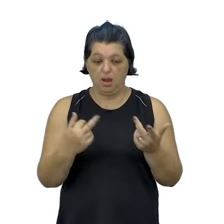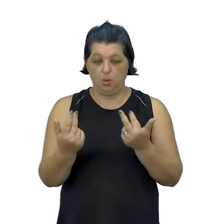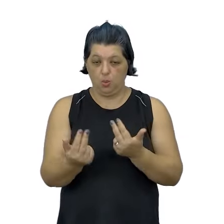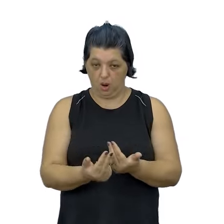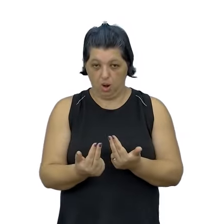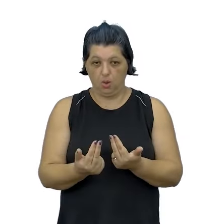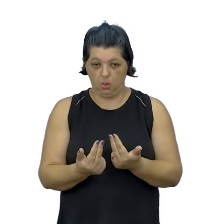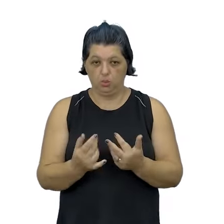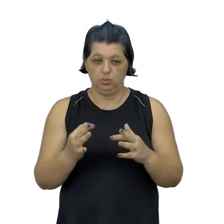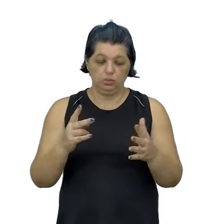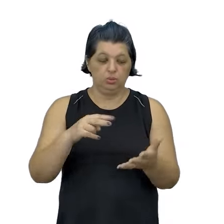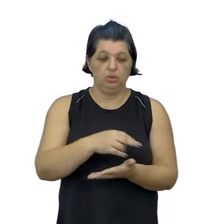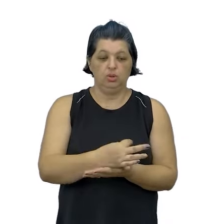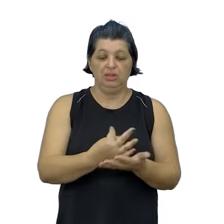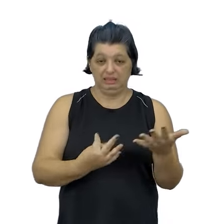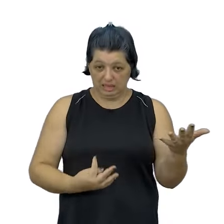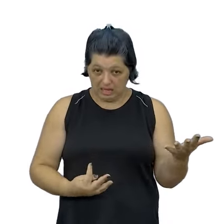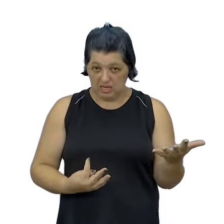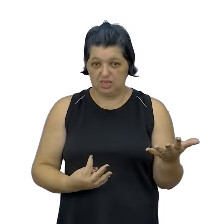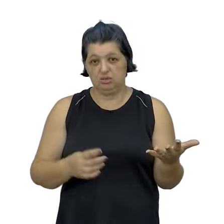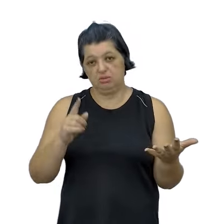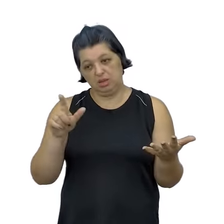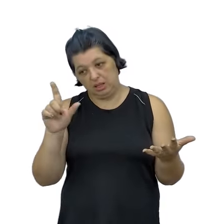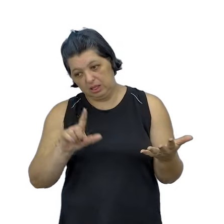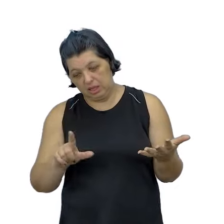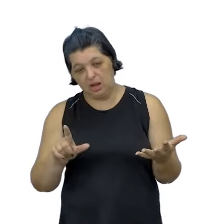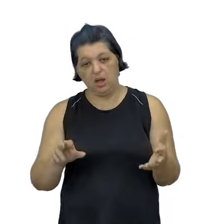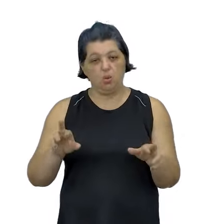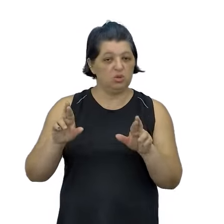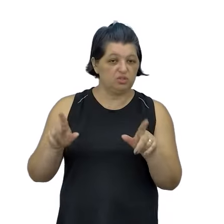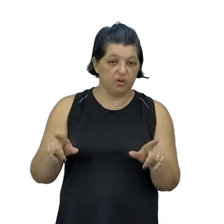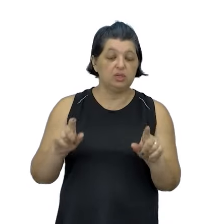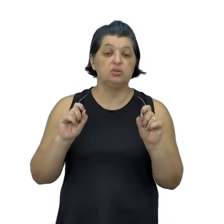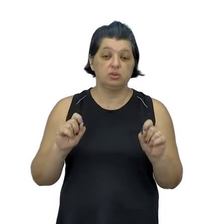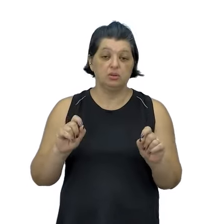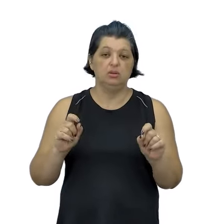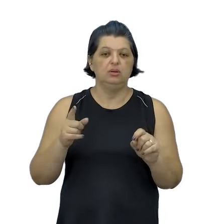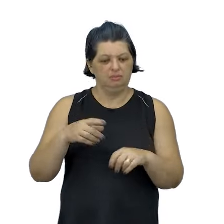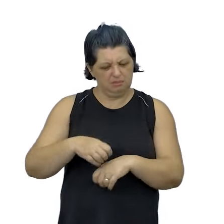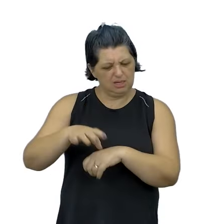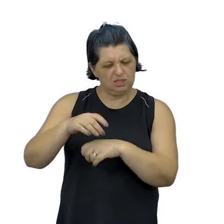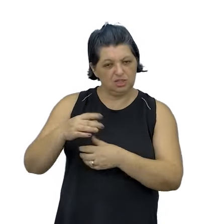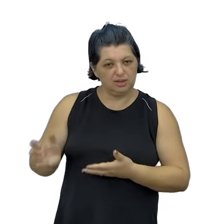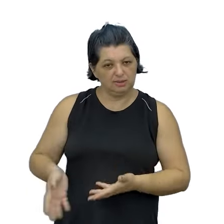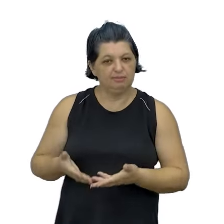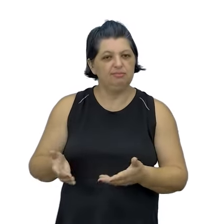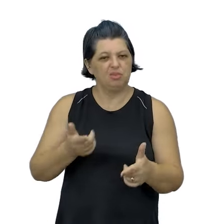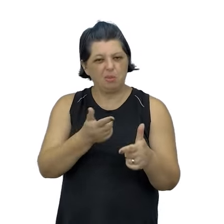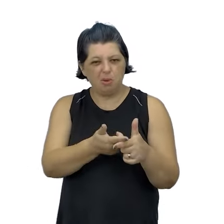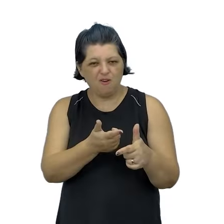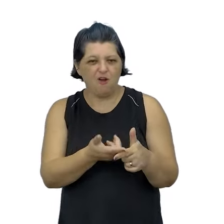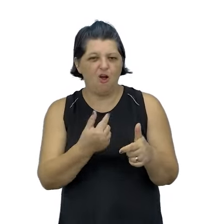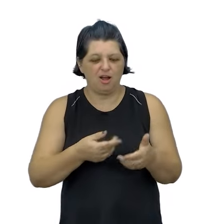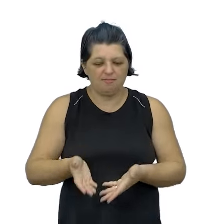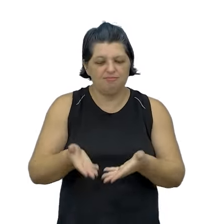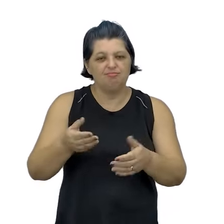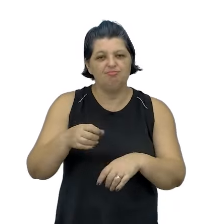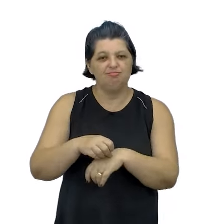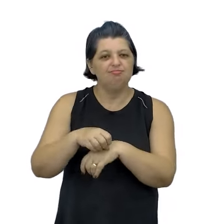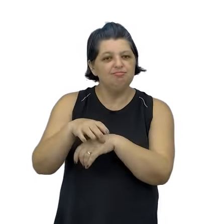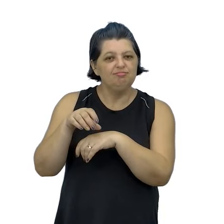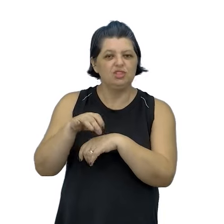utilizada em texto não literário? Enfim, né? Vai lá, vai provocando, vai perguntando, né, sobre essa